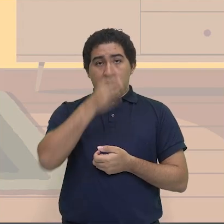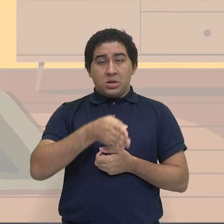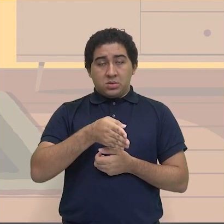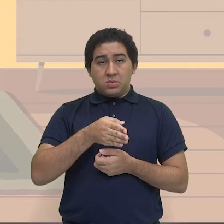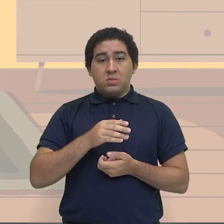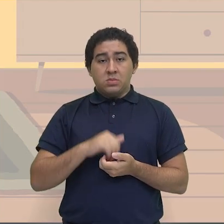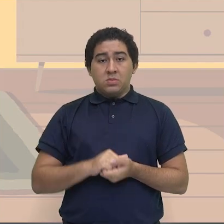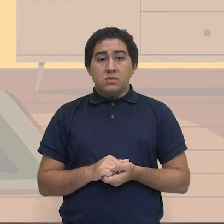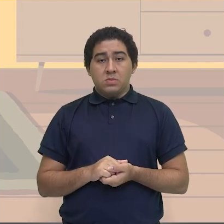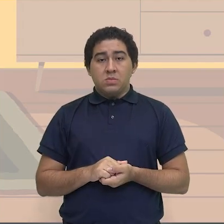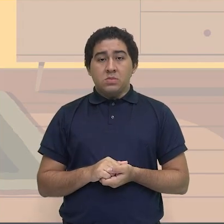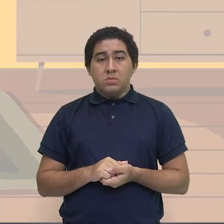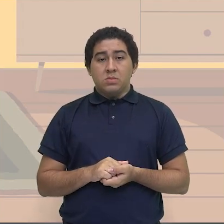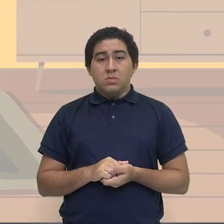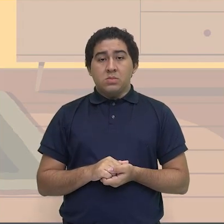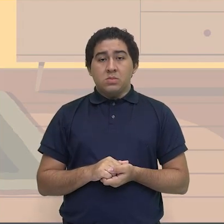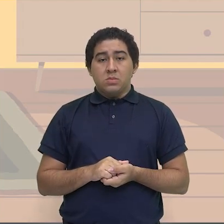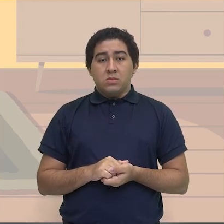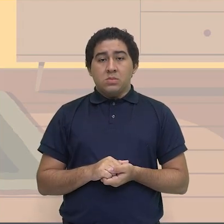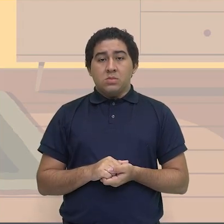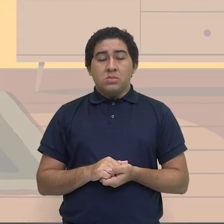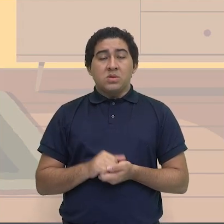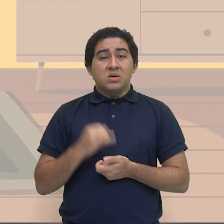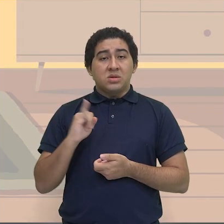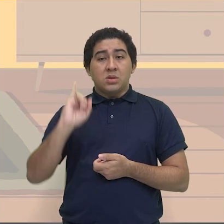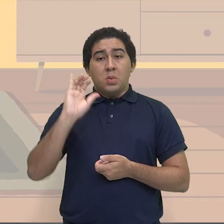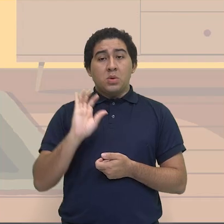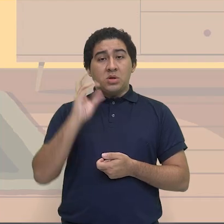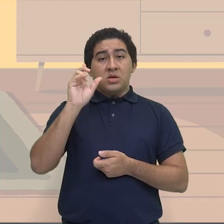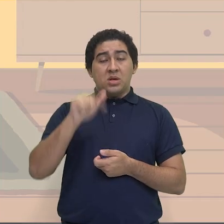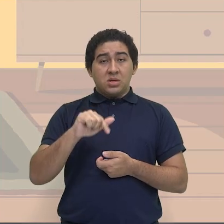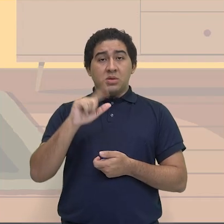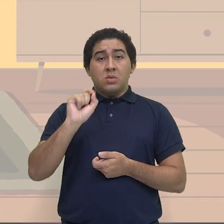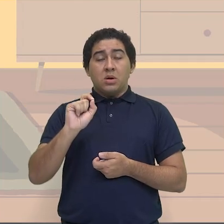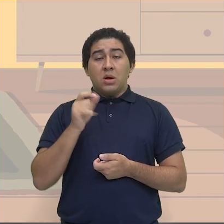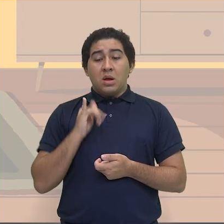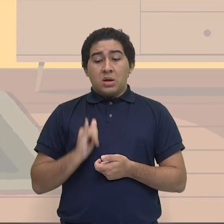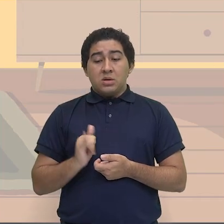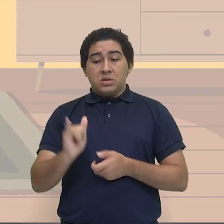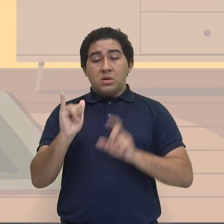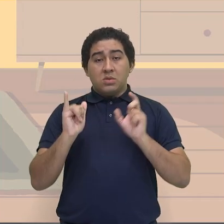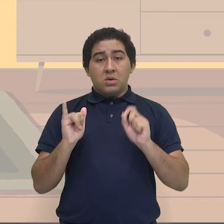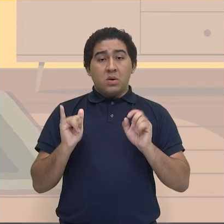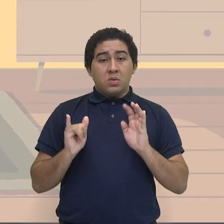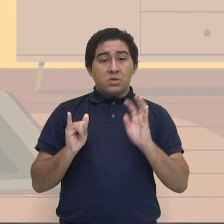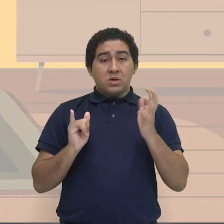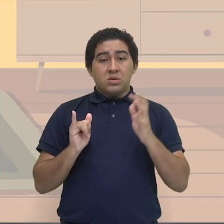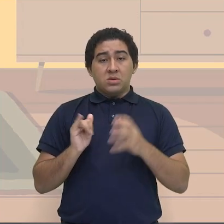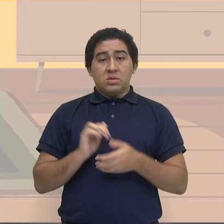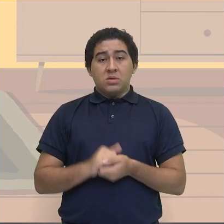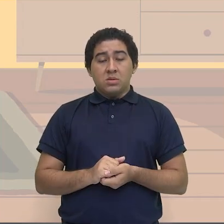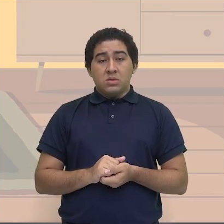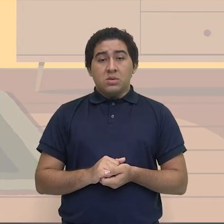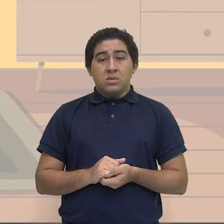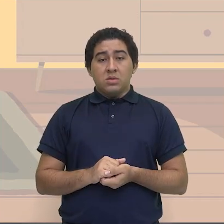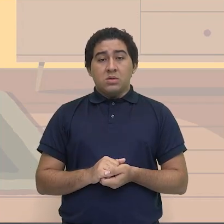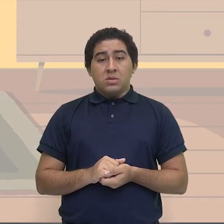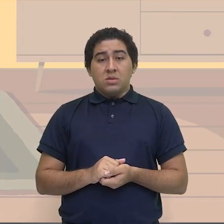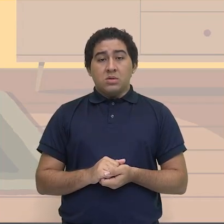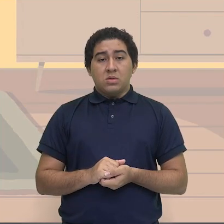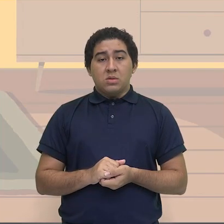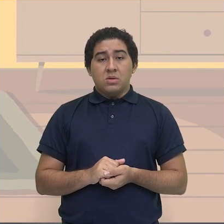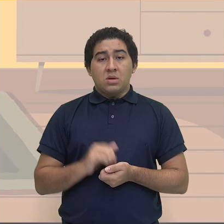ter esse circuito. Quando acontece isso, a corrente vai ocorrer o quê? Vai chamado de